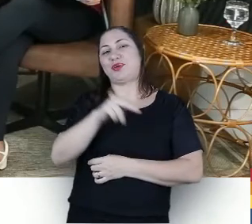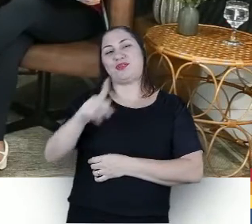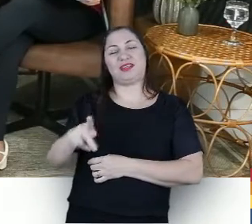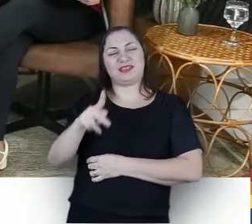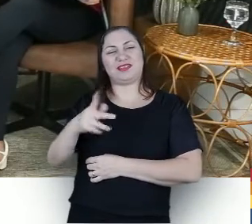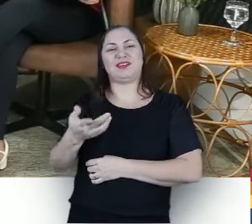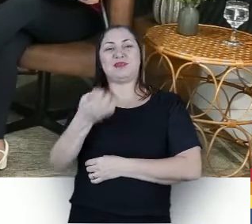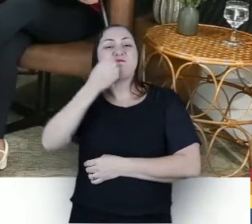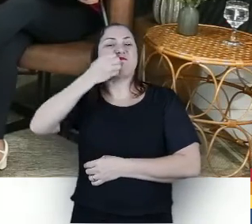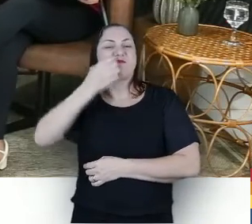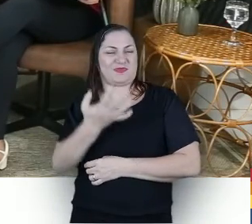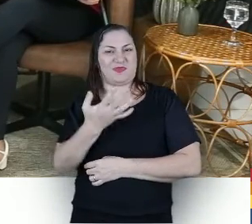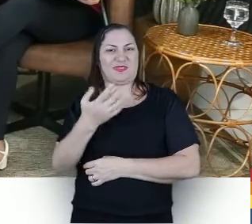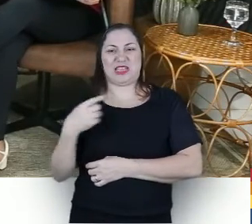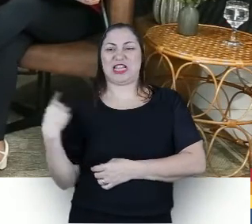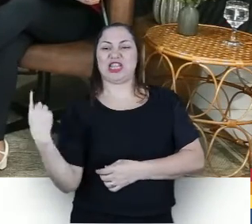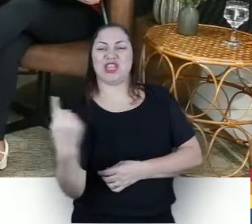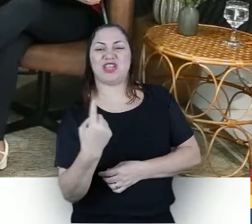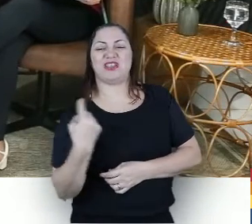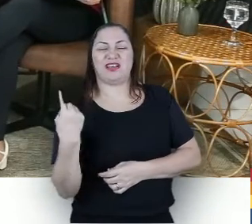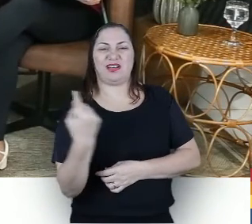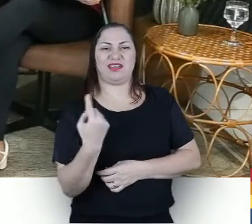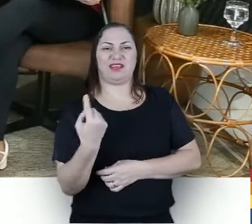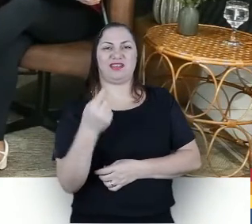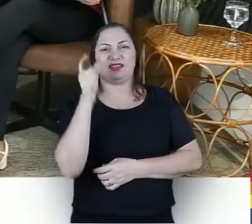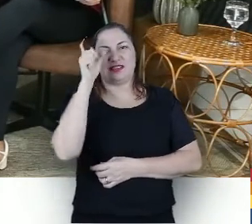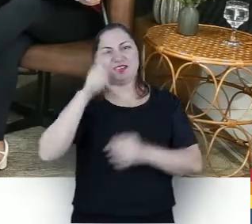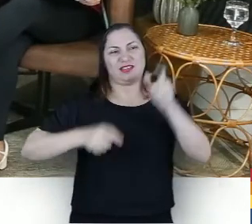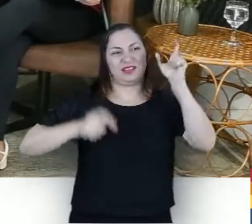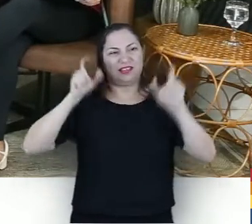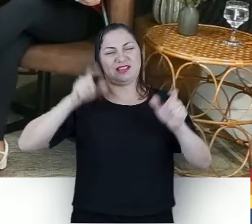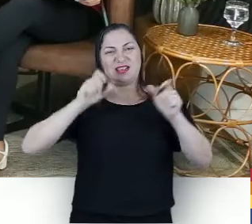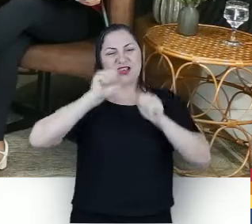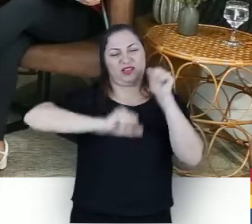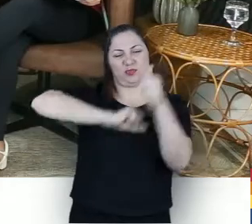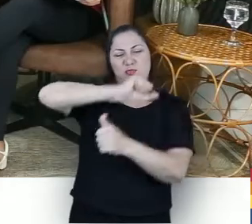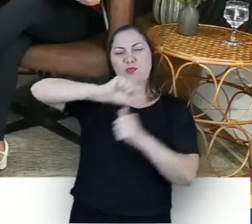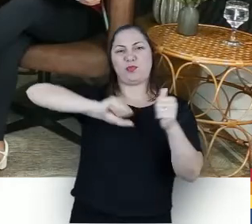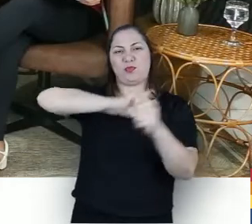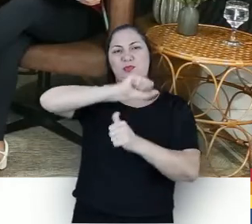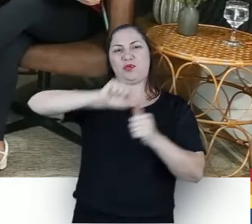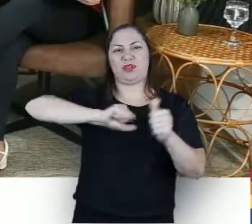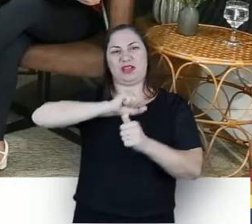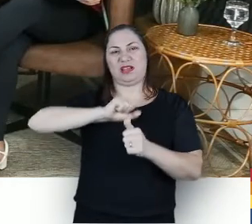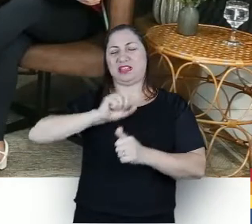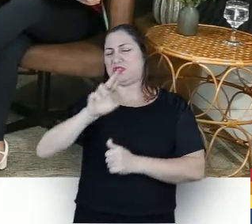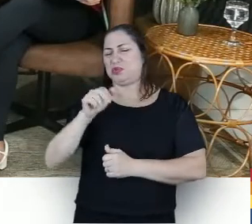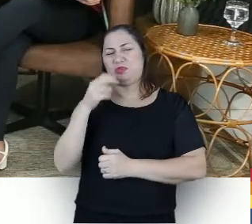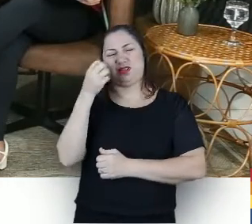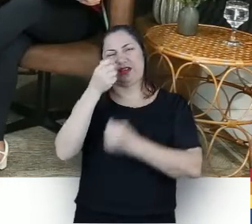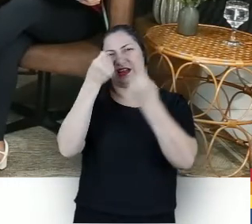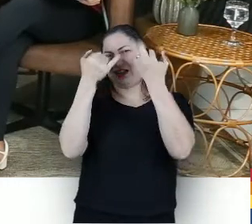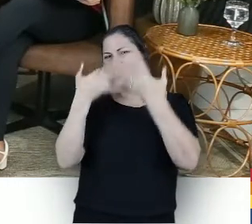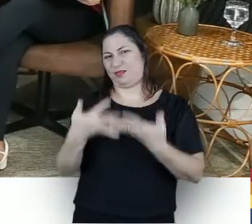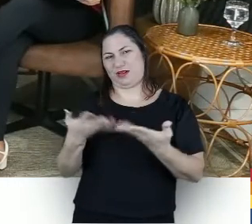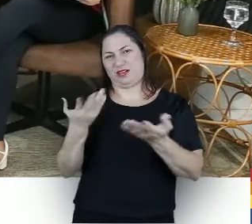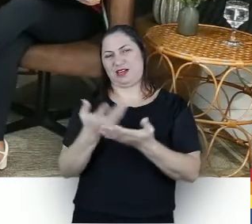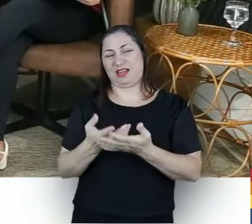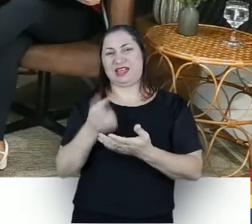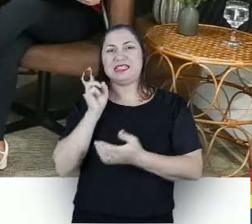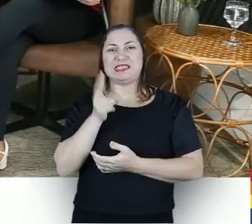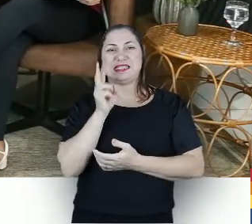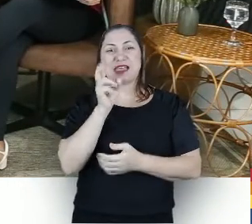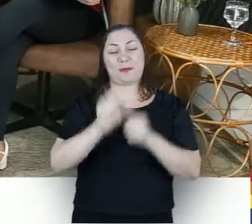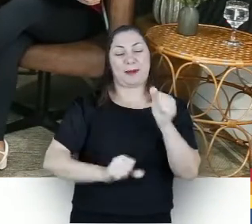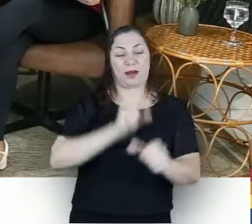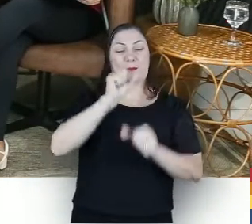vez também, né? Eu acho que o que foi mais assustador foi isso, do novo ensino médio, porque foram muitas mudanças, né? Mas, como todo